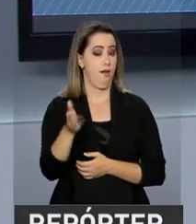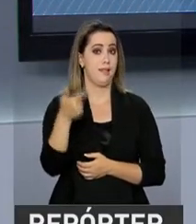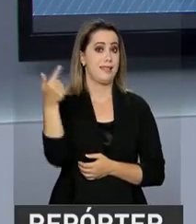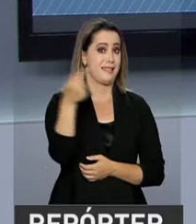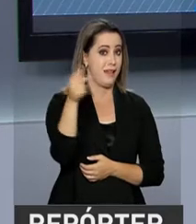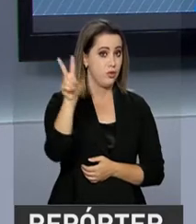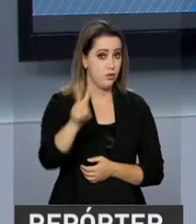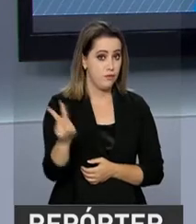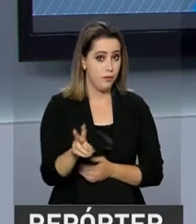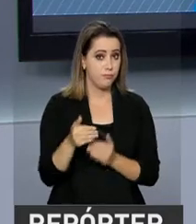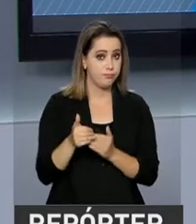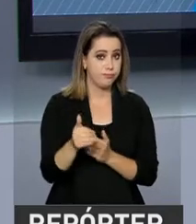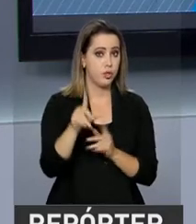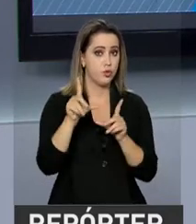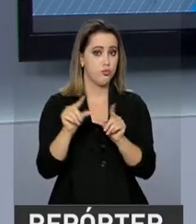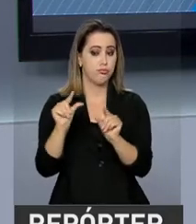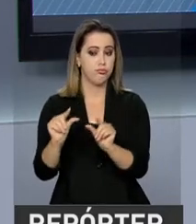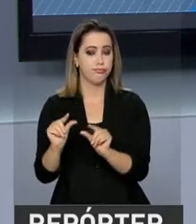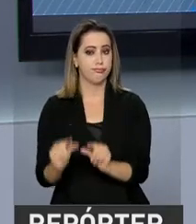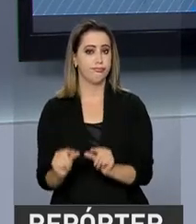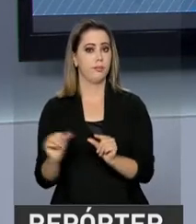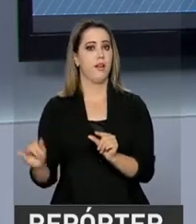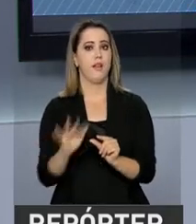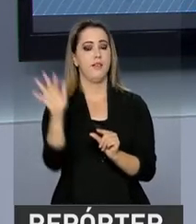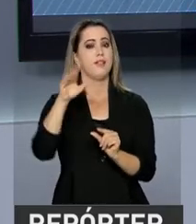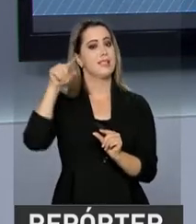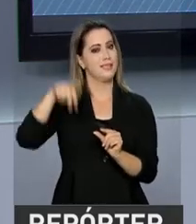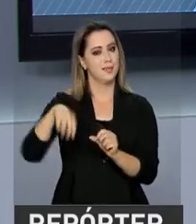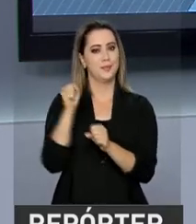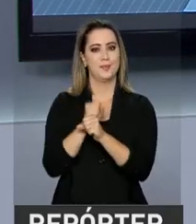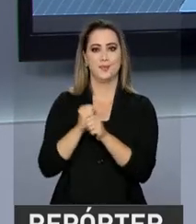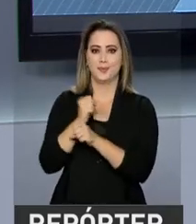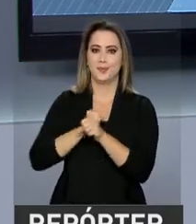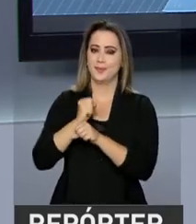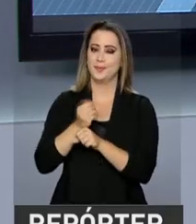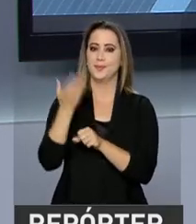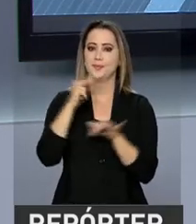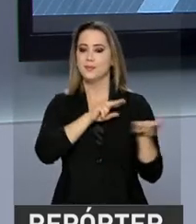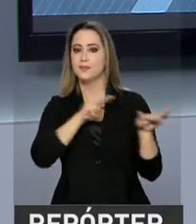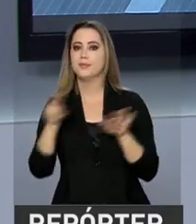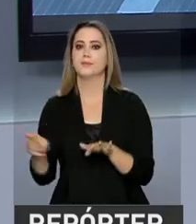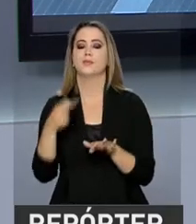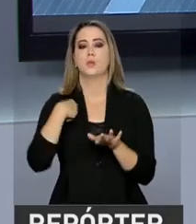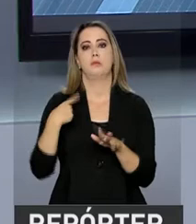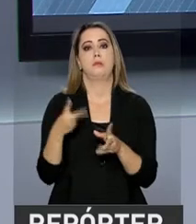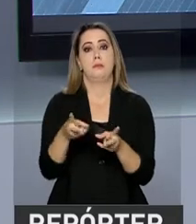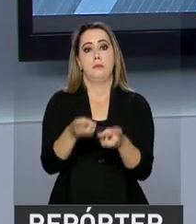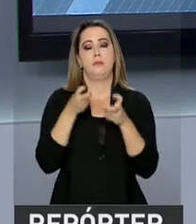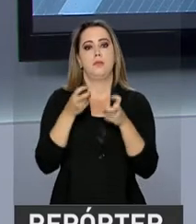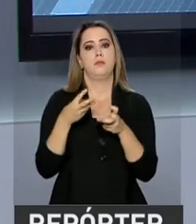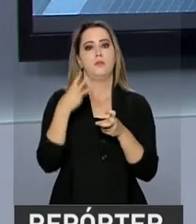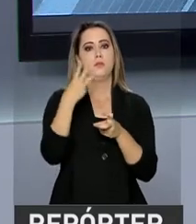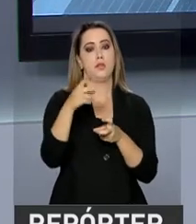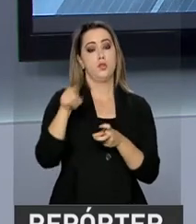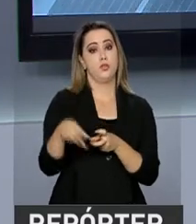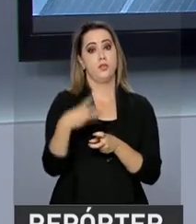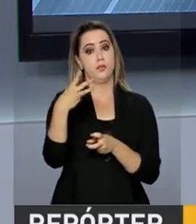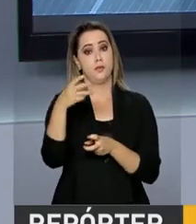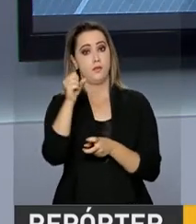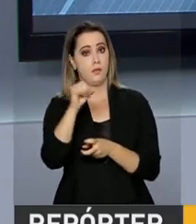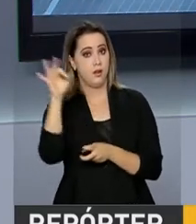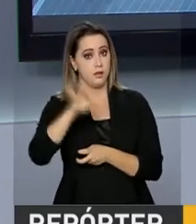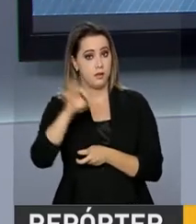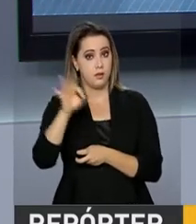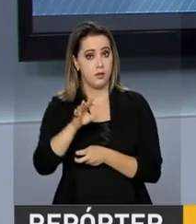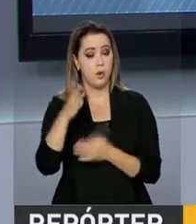reduziu as estimativas para a inflação oficial deste ano na semana passada a previsão era de 3,38